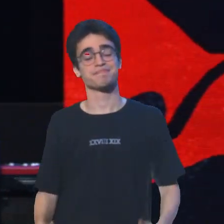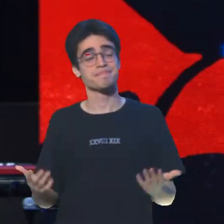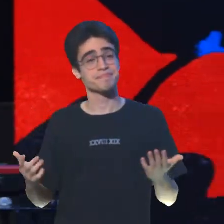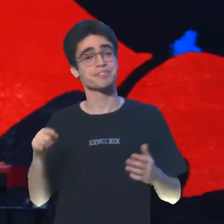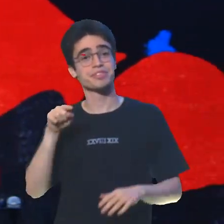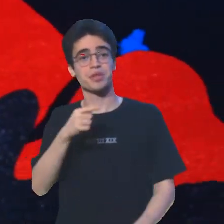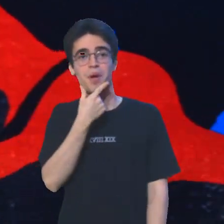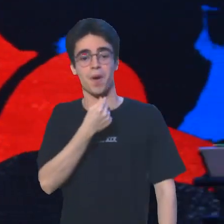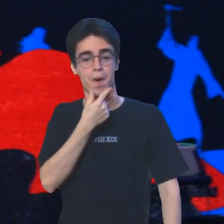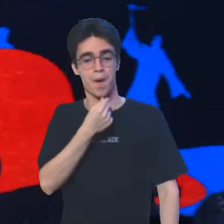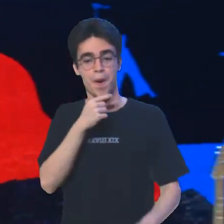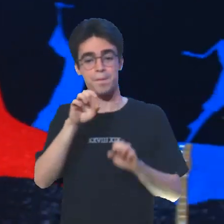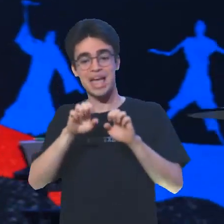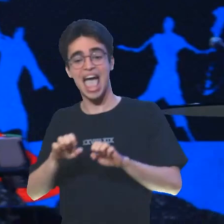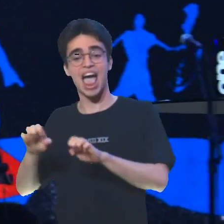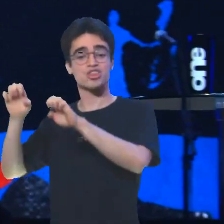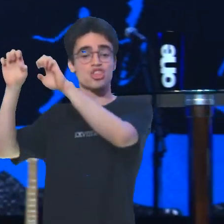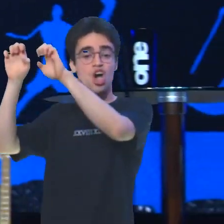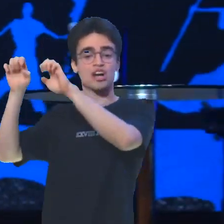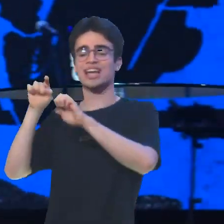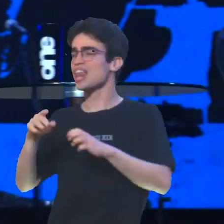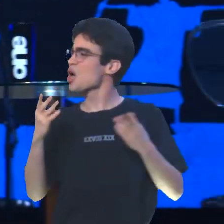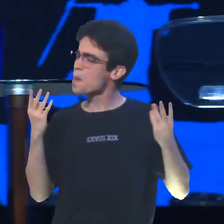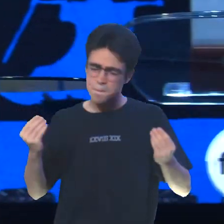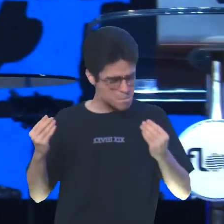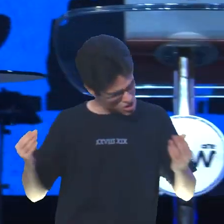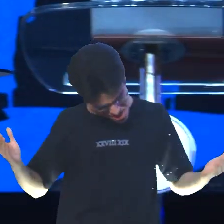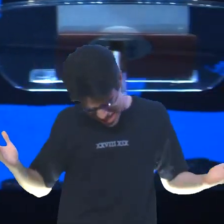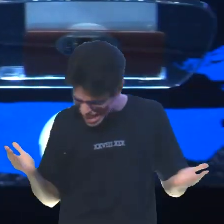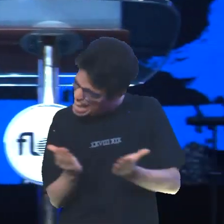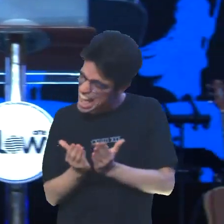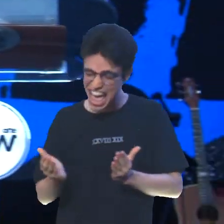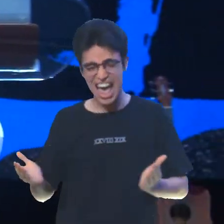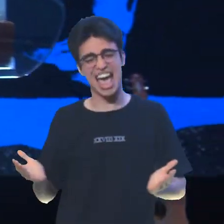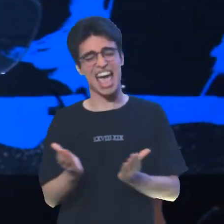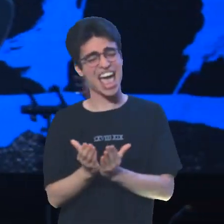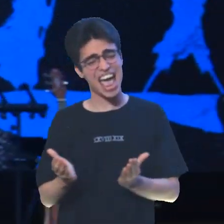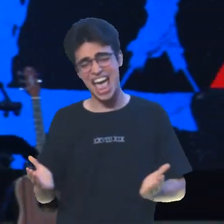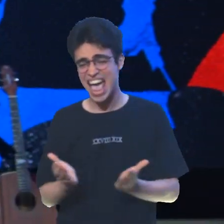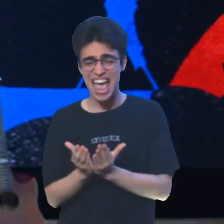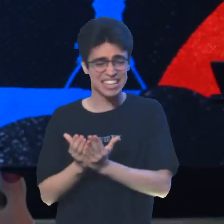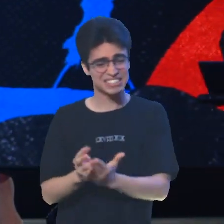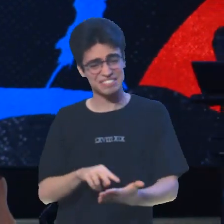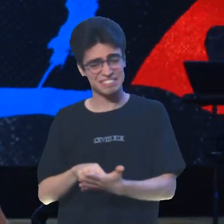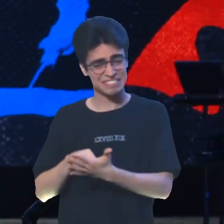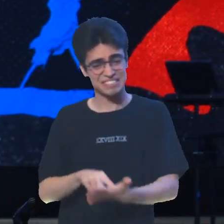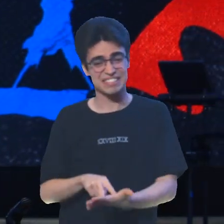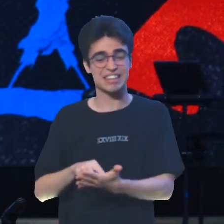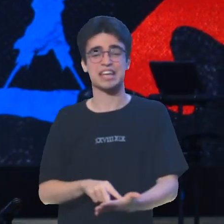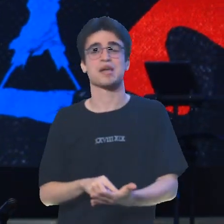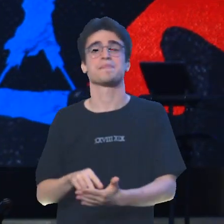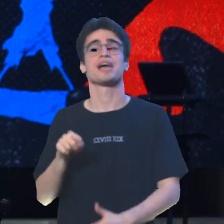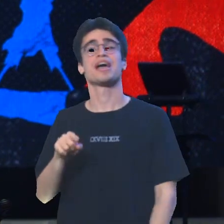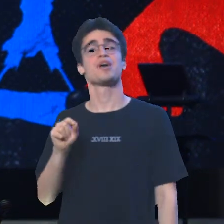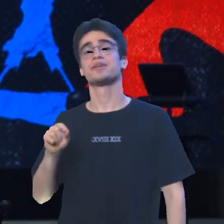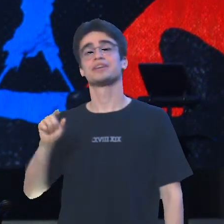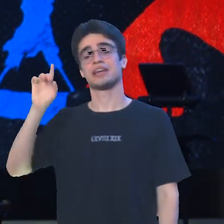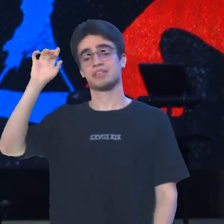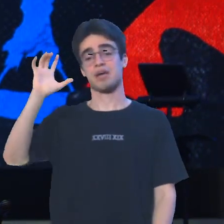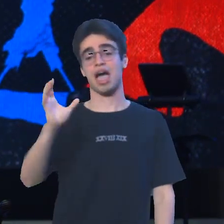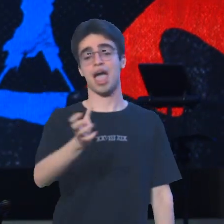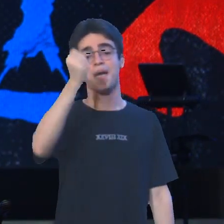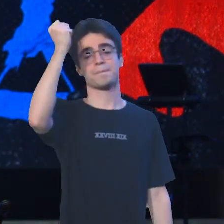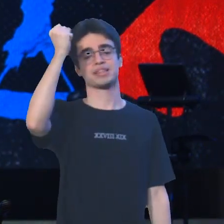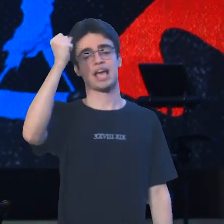Enoque foi um homem tão crente, mas tão crente, que ele foi